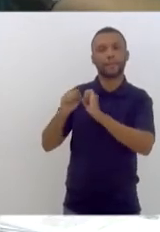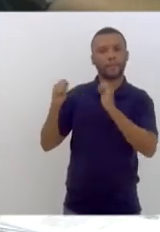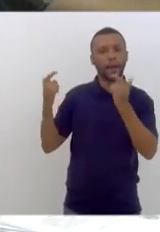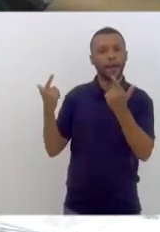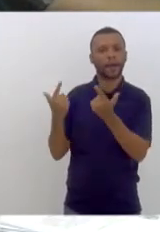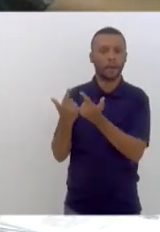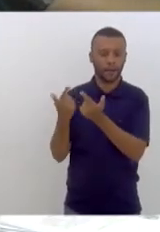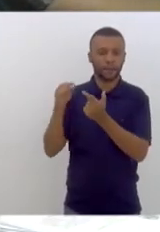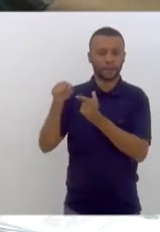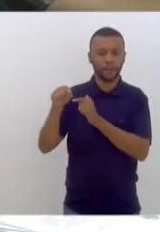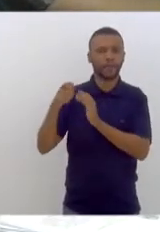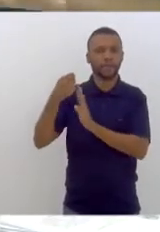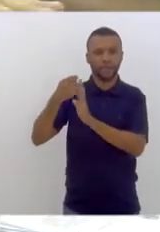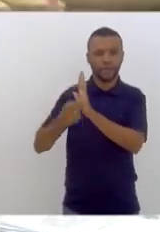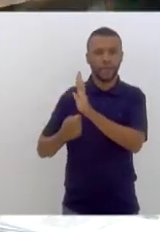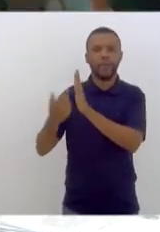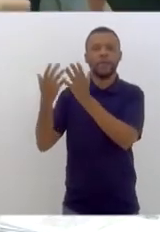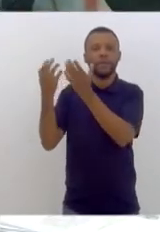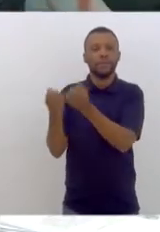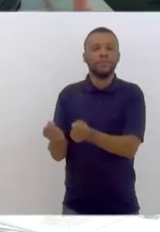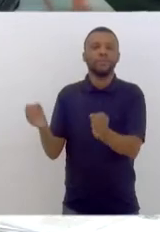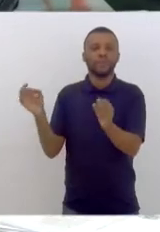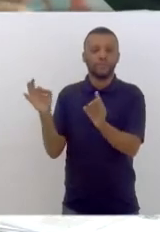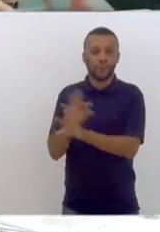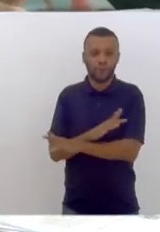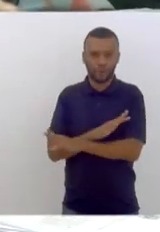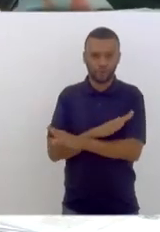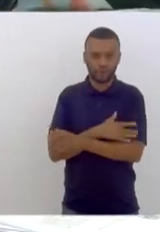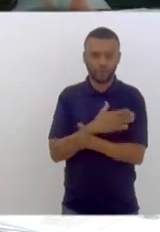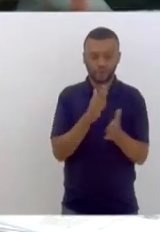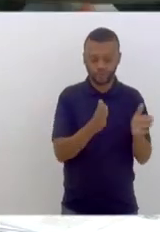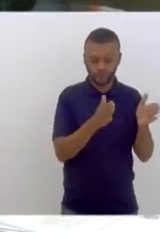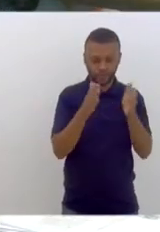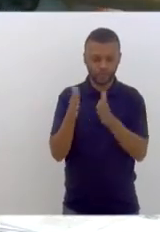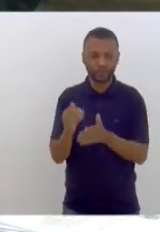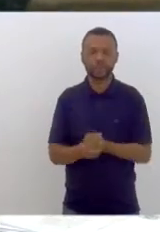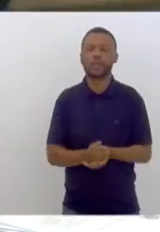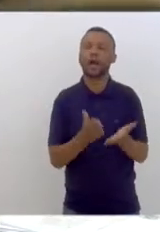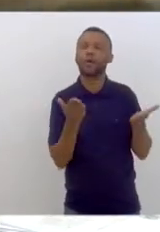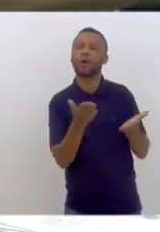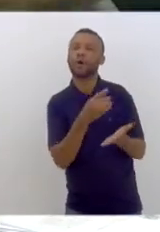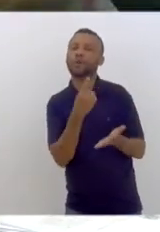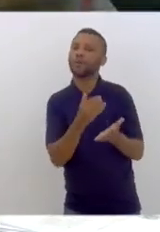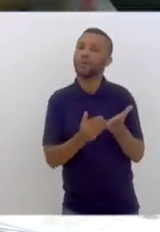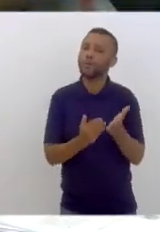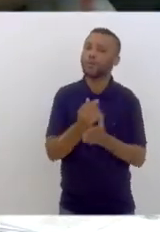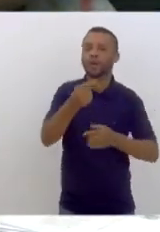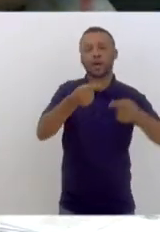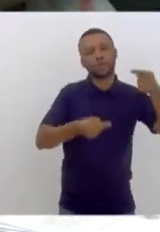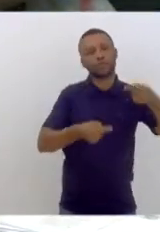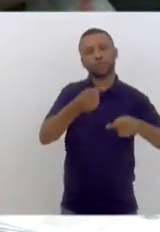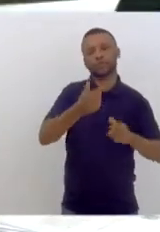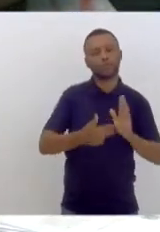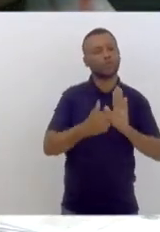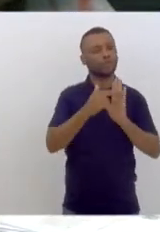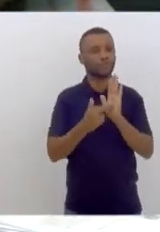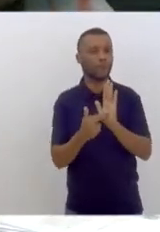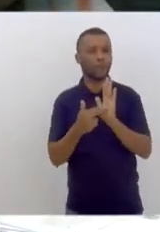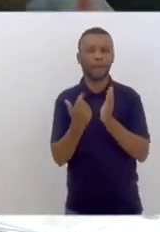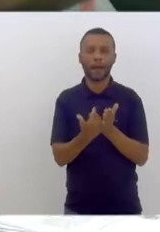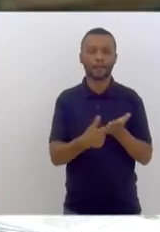já assentada. Agora, nós vamos discutir o critério para distribuir